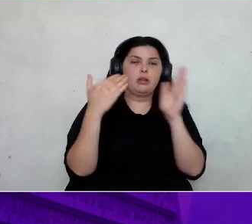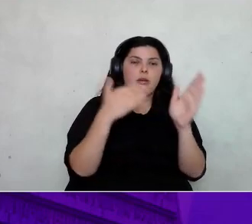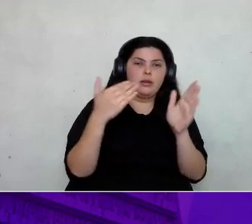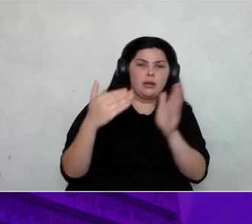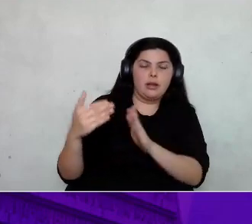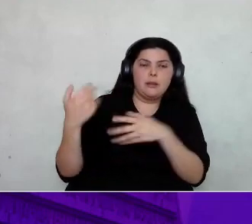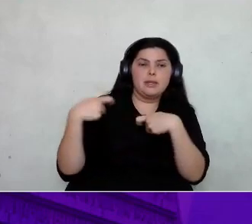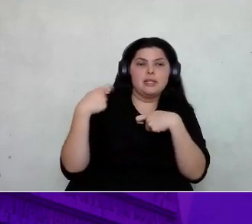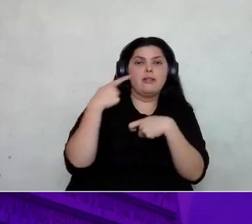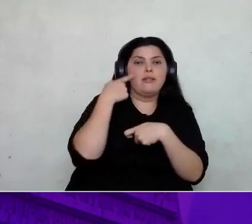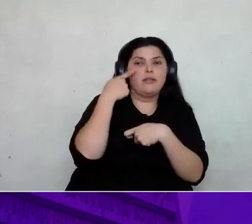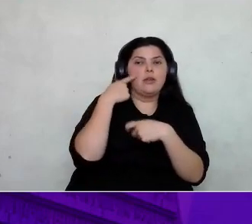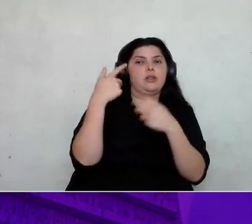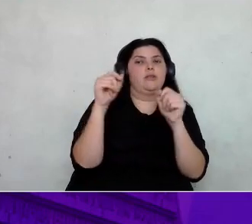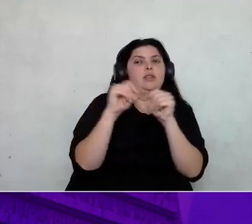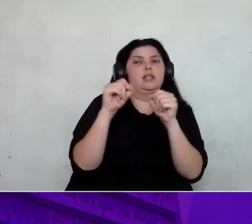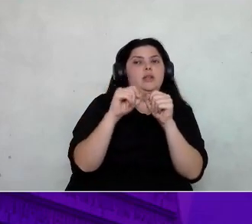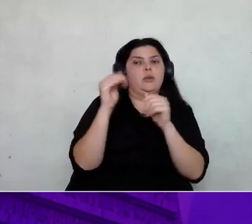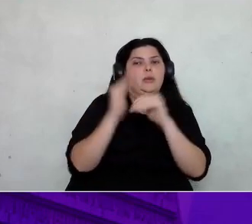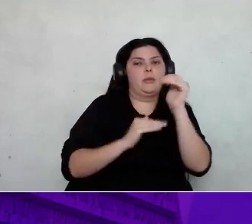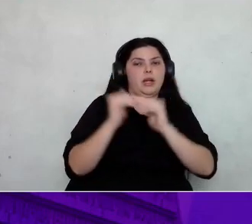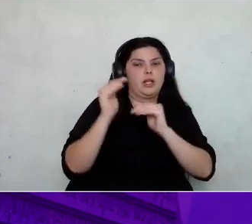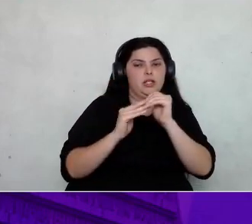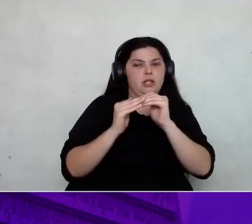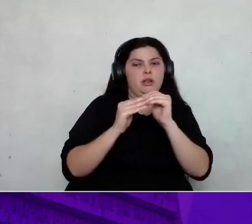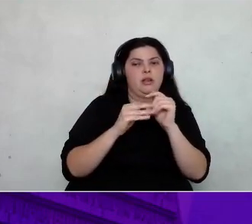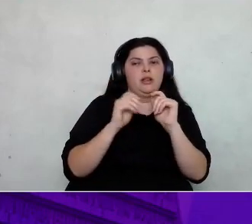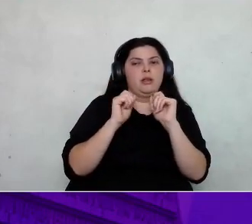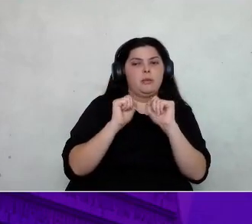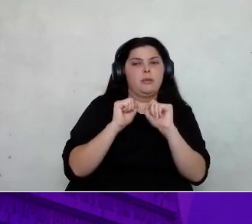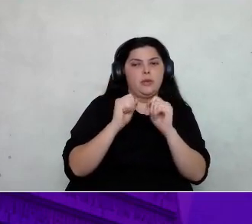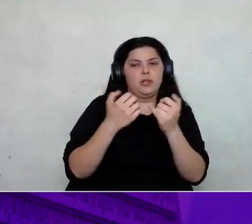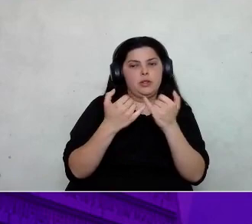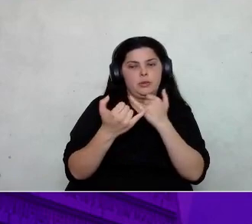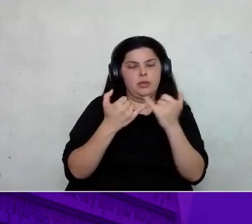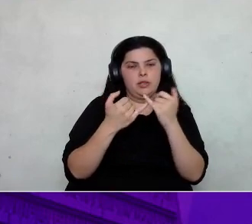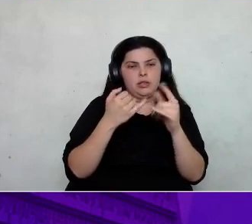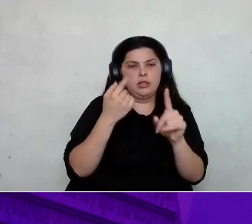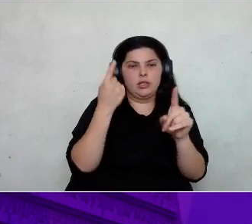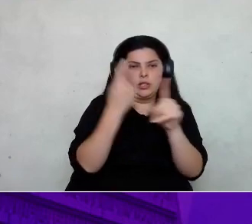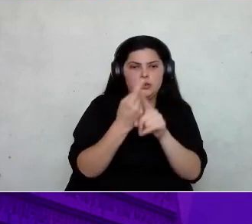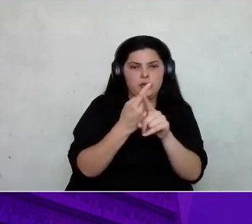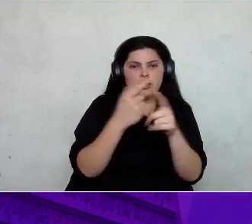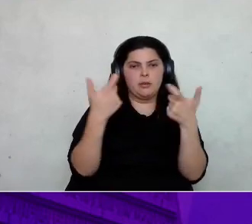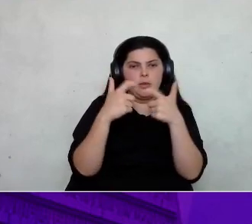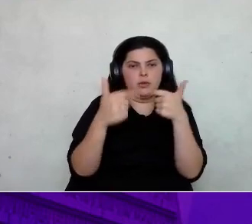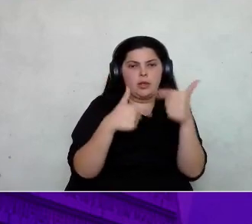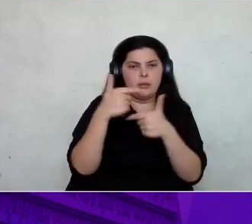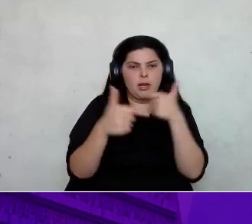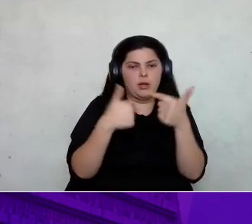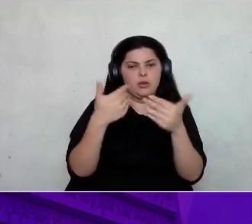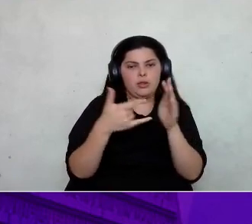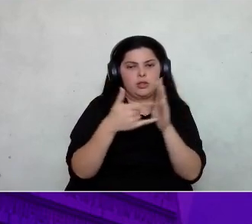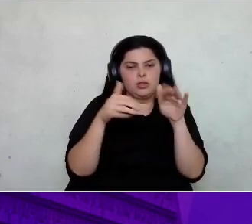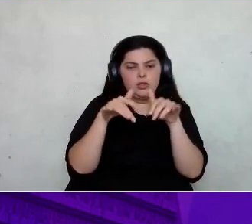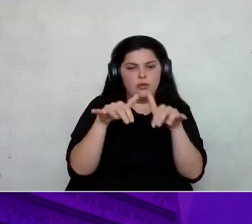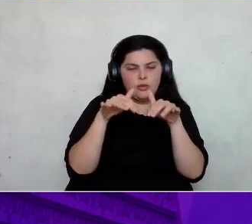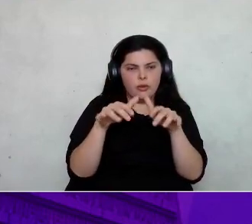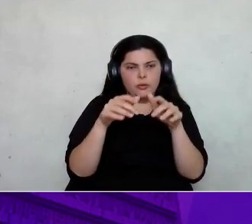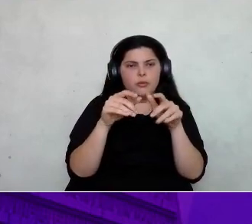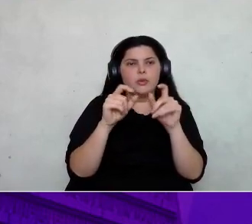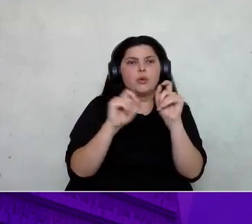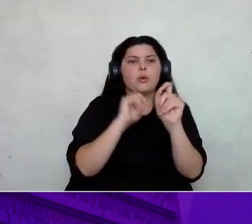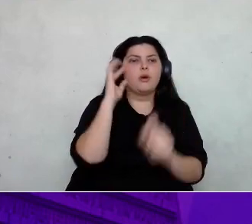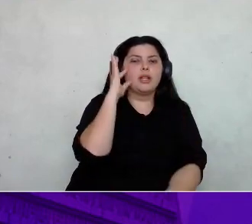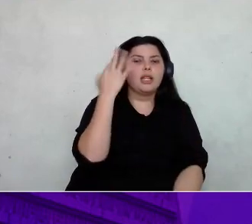gente está fazendo. Então, a gente pode, para começar, identificar quais são os microserviços que a gente desenvolveu, quais são as decisões arquiteturais